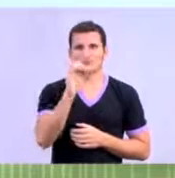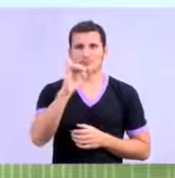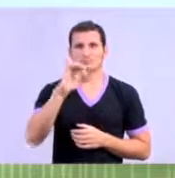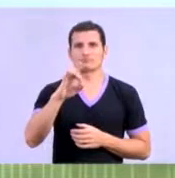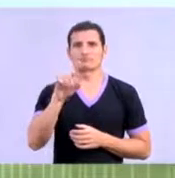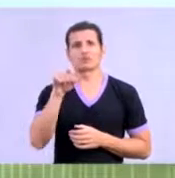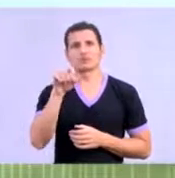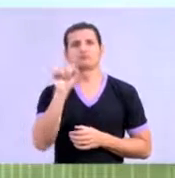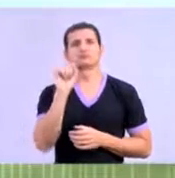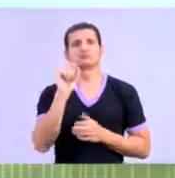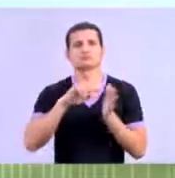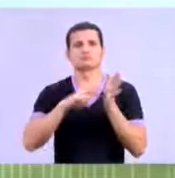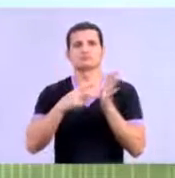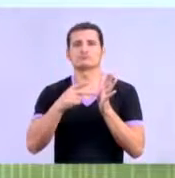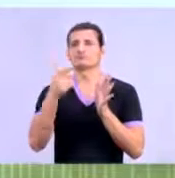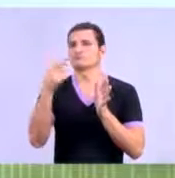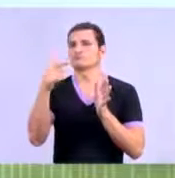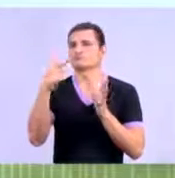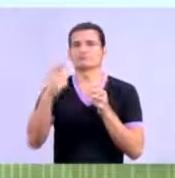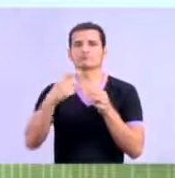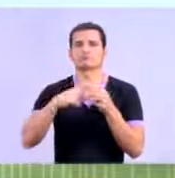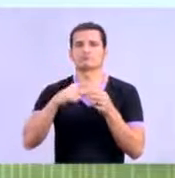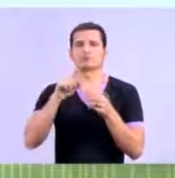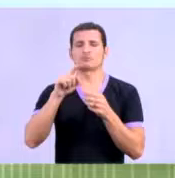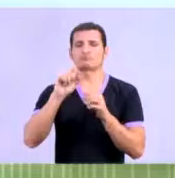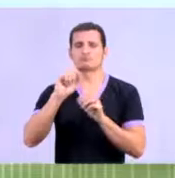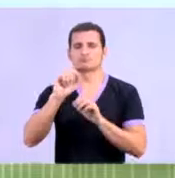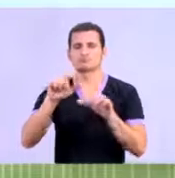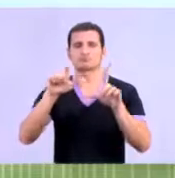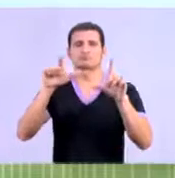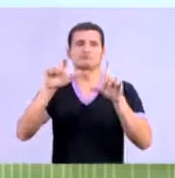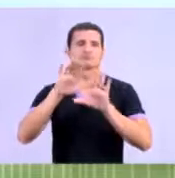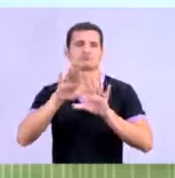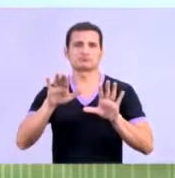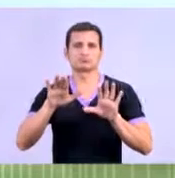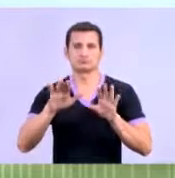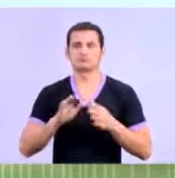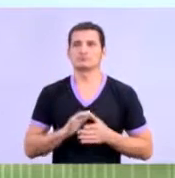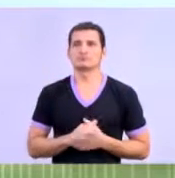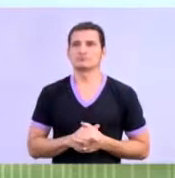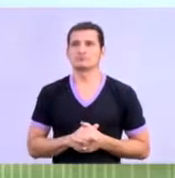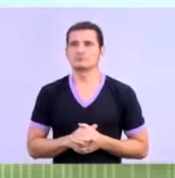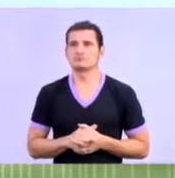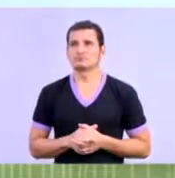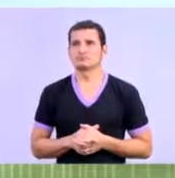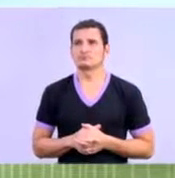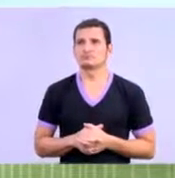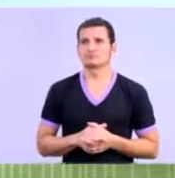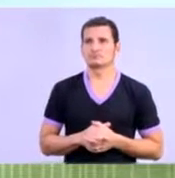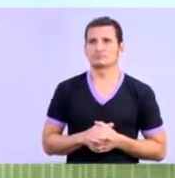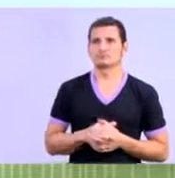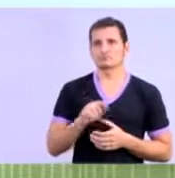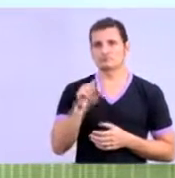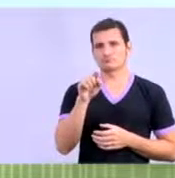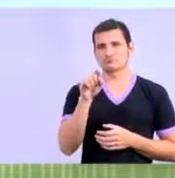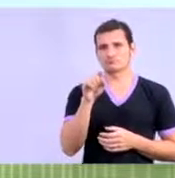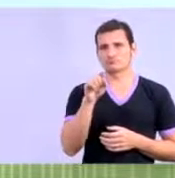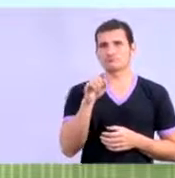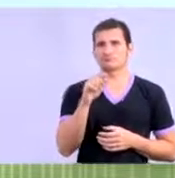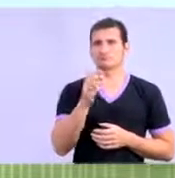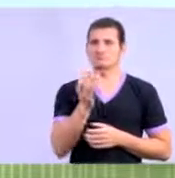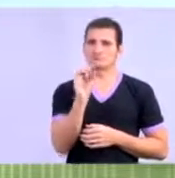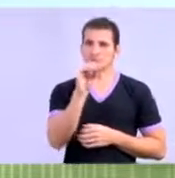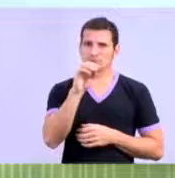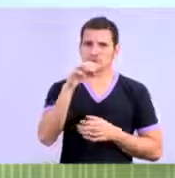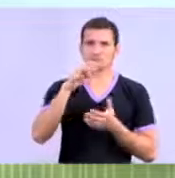não tem retorno. Executa e eu sei que você vai executar. O void é isso. Então, quando você define um método, dando o nome para ele, que é